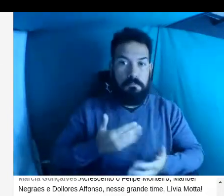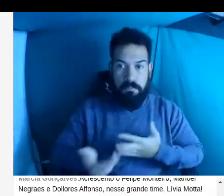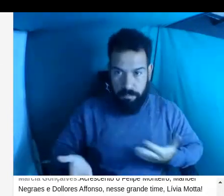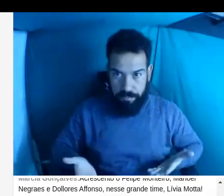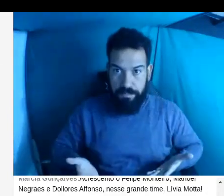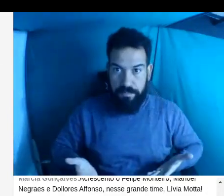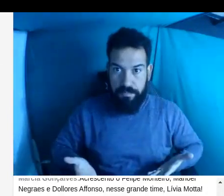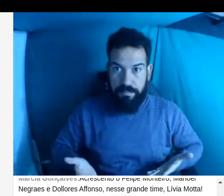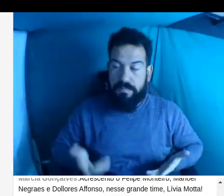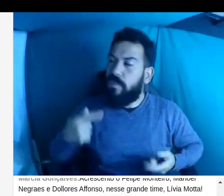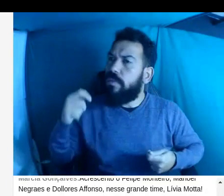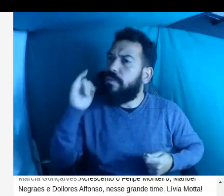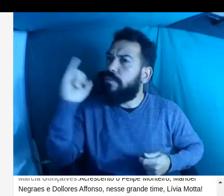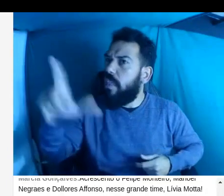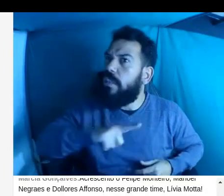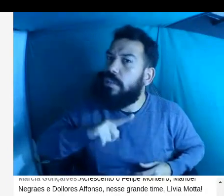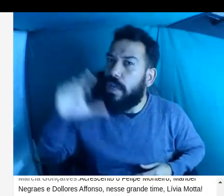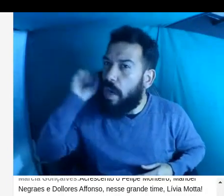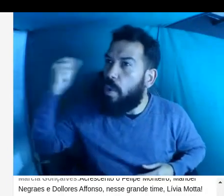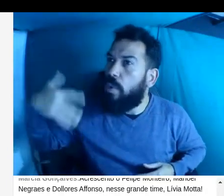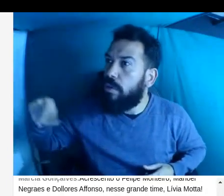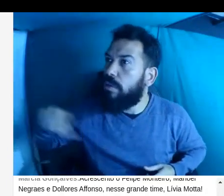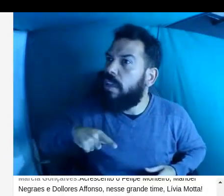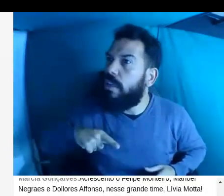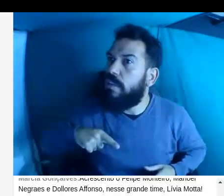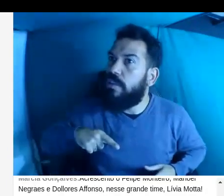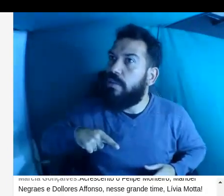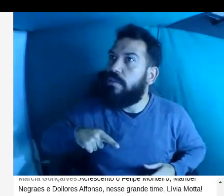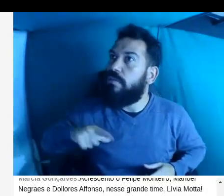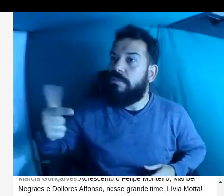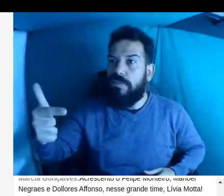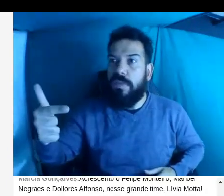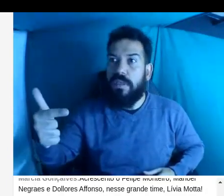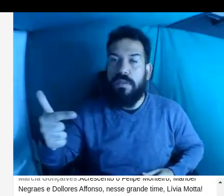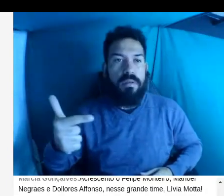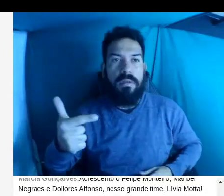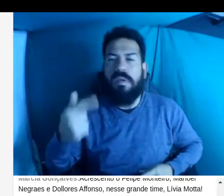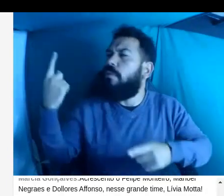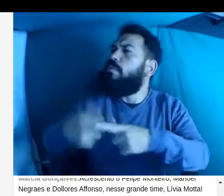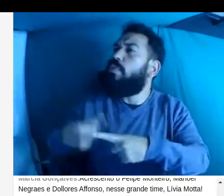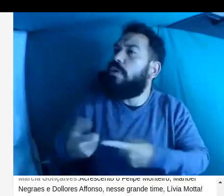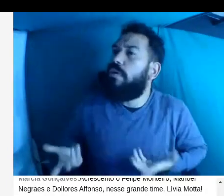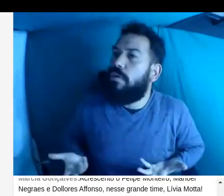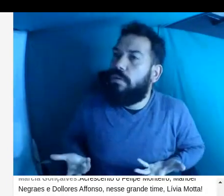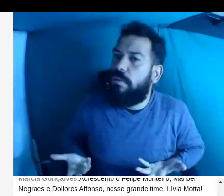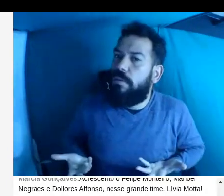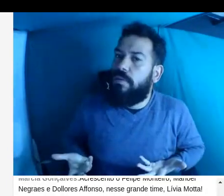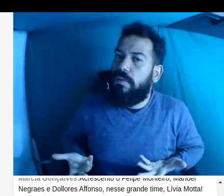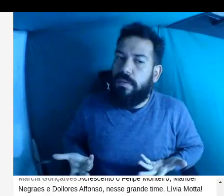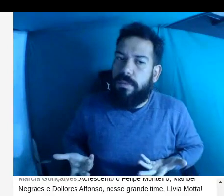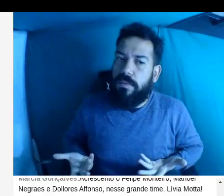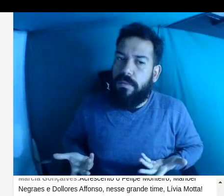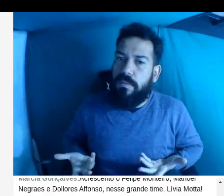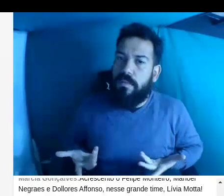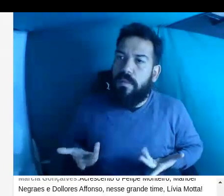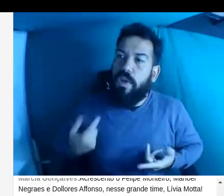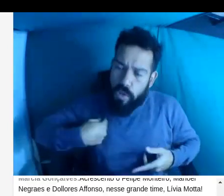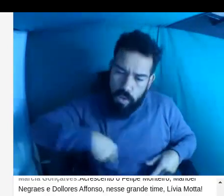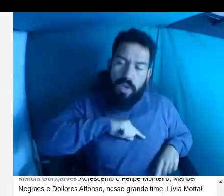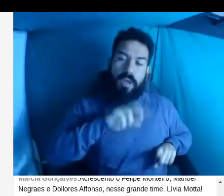Chegar e dizer: olha, tem audiodescrição aqui? Não, não tem. Mas por que que não tem? Nós somos os representantes, mas